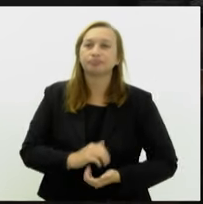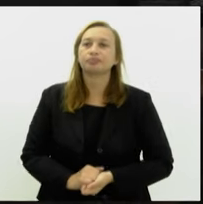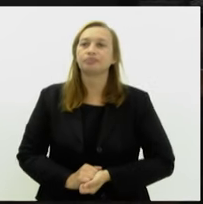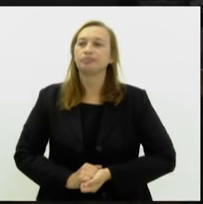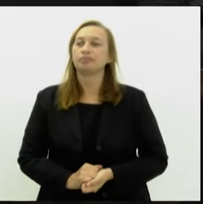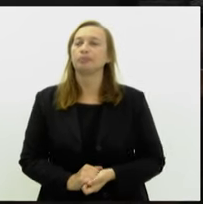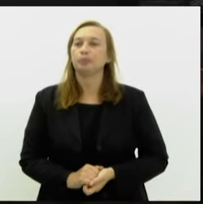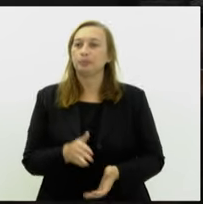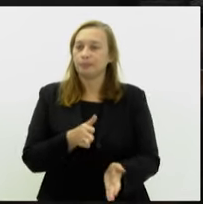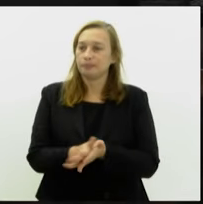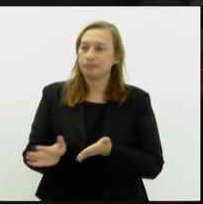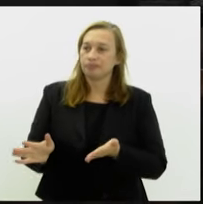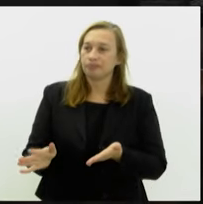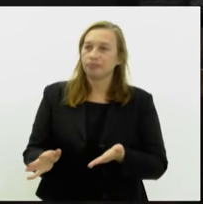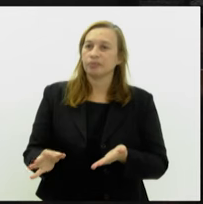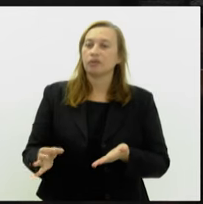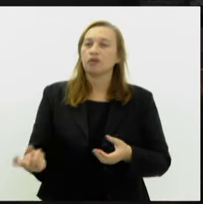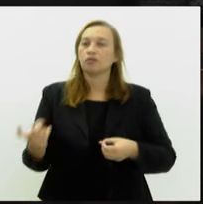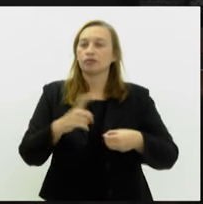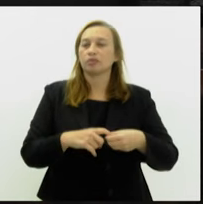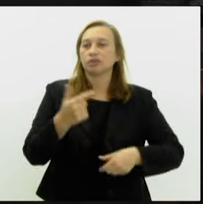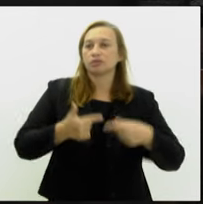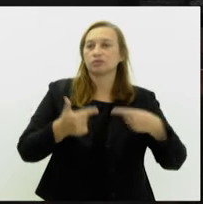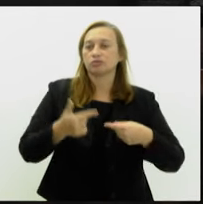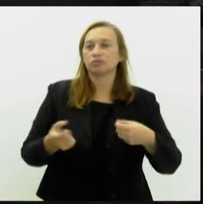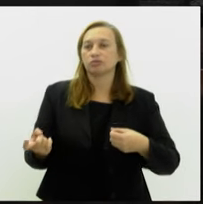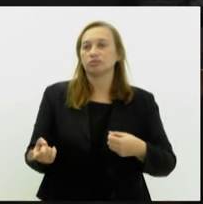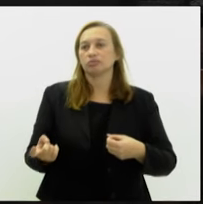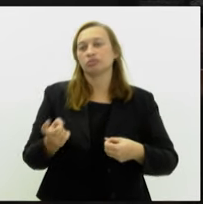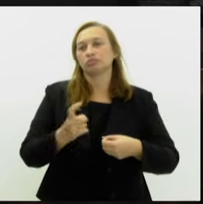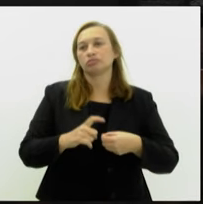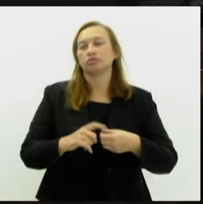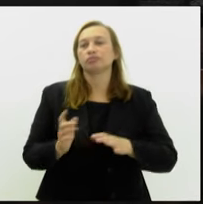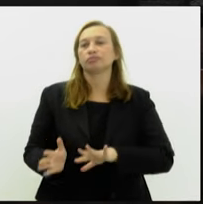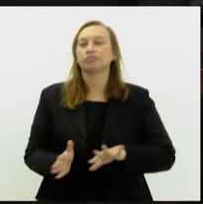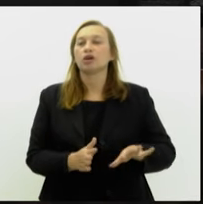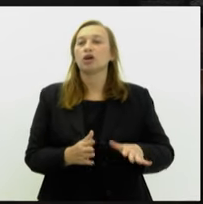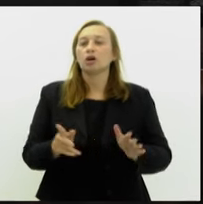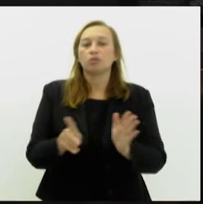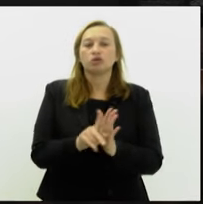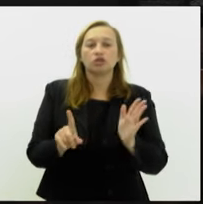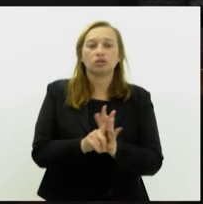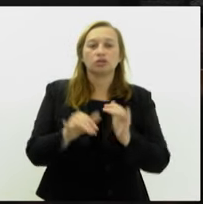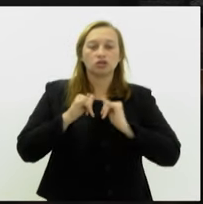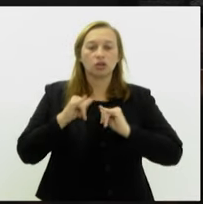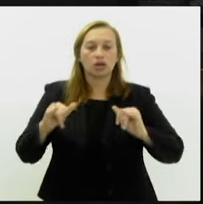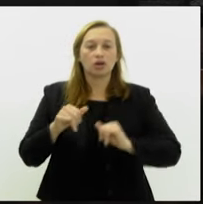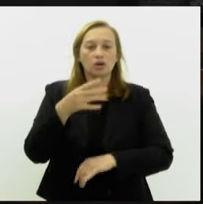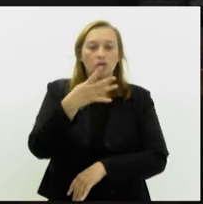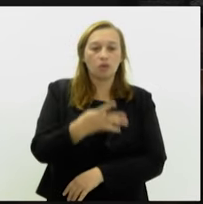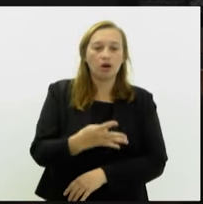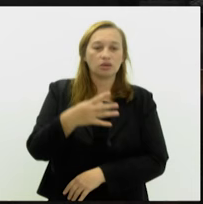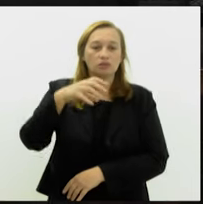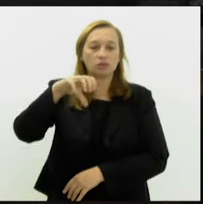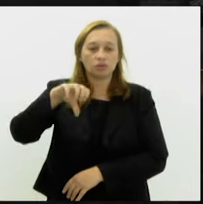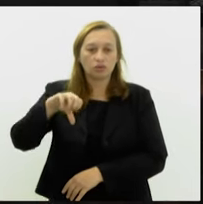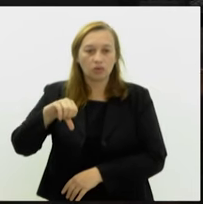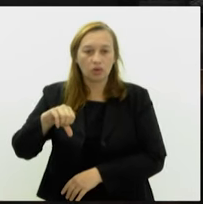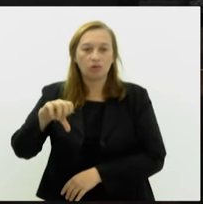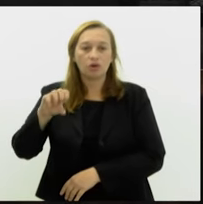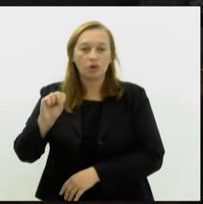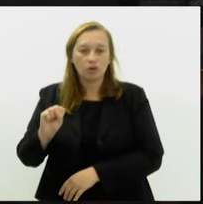Aprovado. Vai a redação do vencido para a segunda discussão. Anuncio. Projeto de lei 4983 de